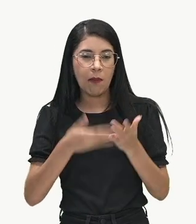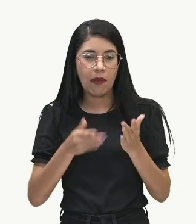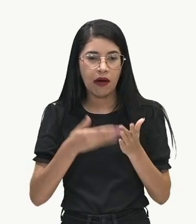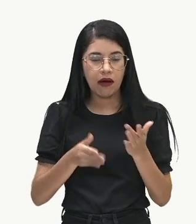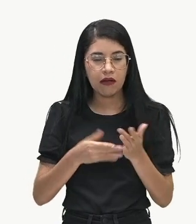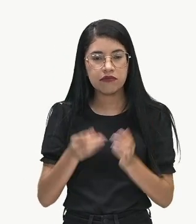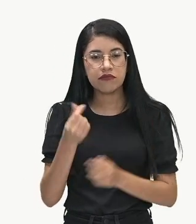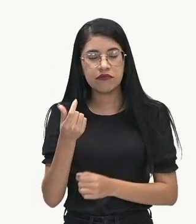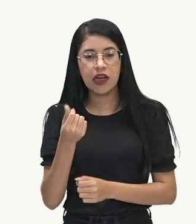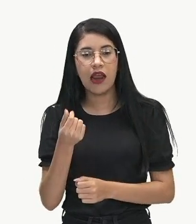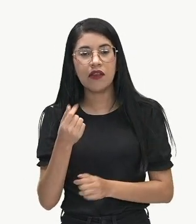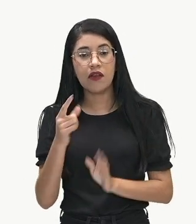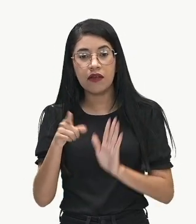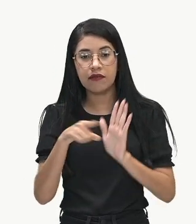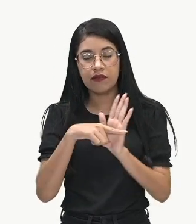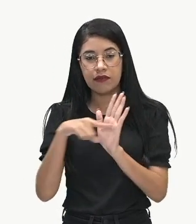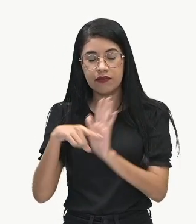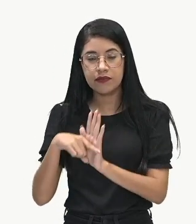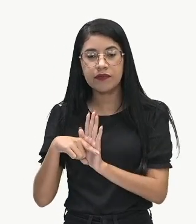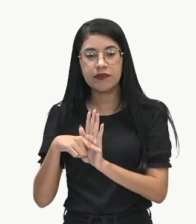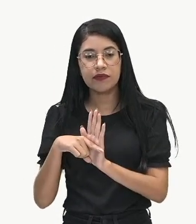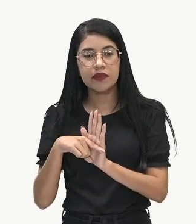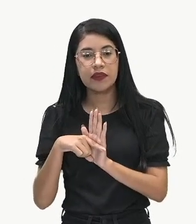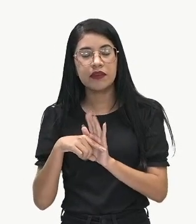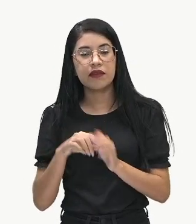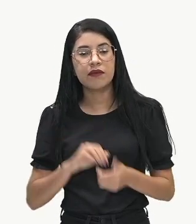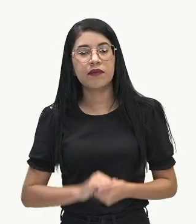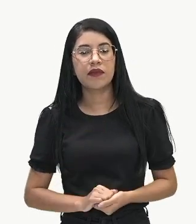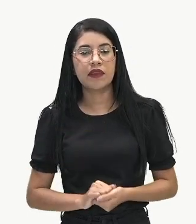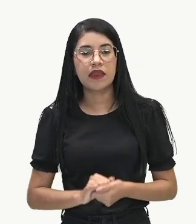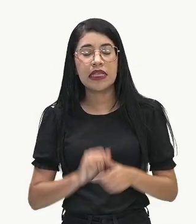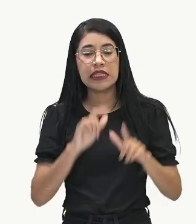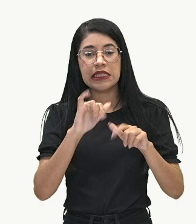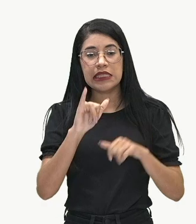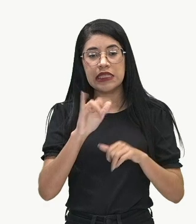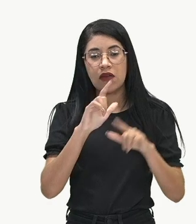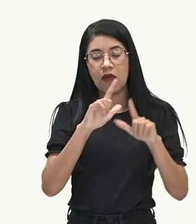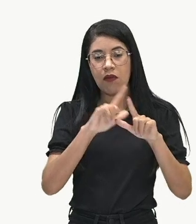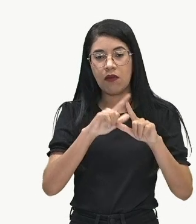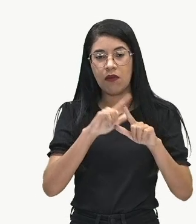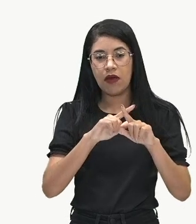Então, exotérmico libera calor. Já se o ΔH